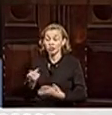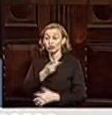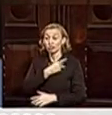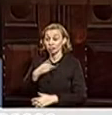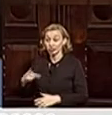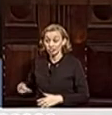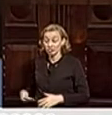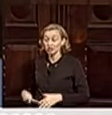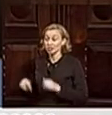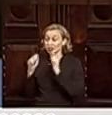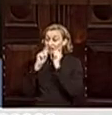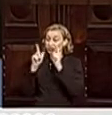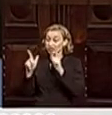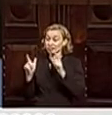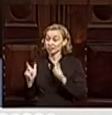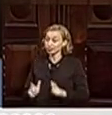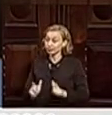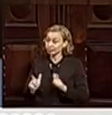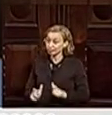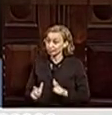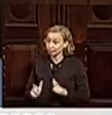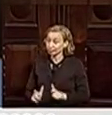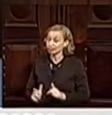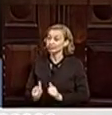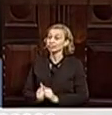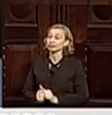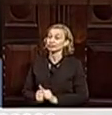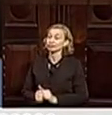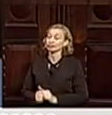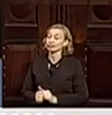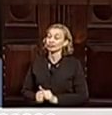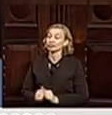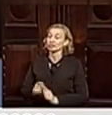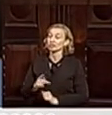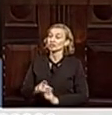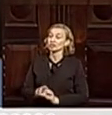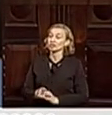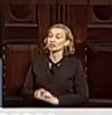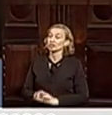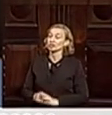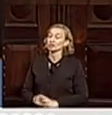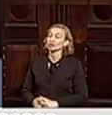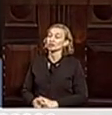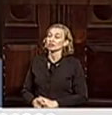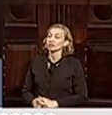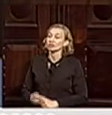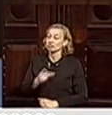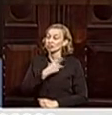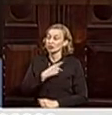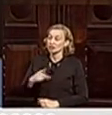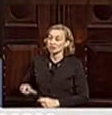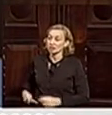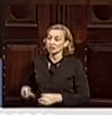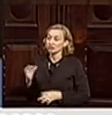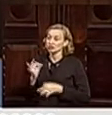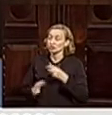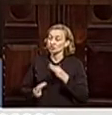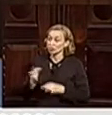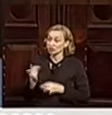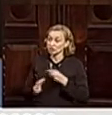Assembleia Legislativa: o presidente da ALERJ, o presidente da Comissão de Constituição e Justiça e o presidente da Comissão de